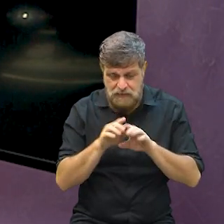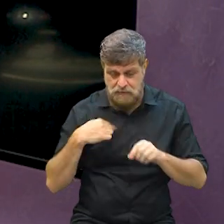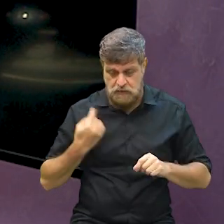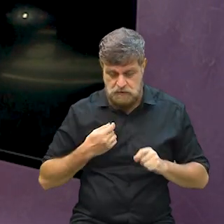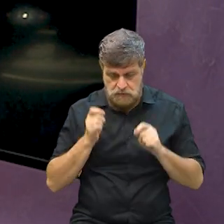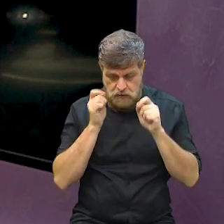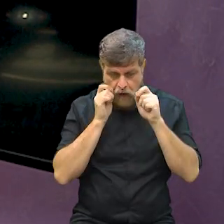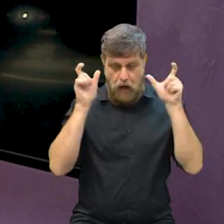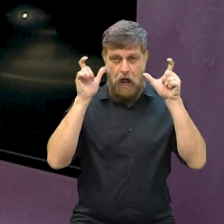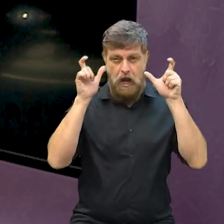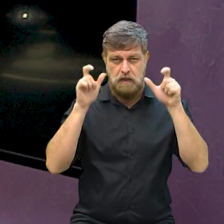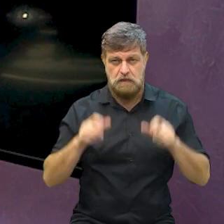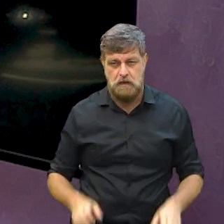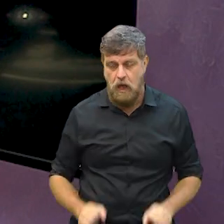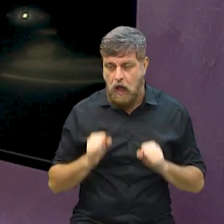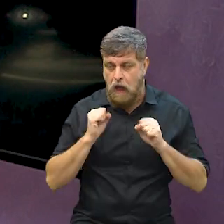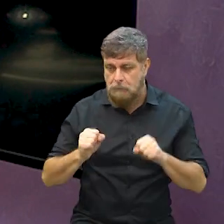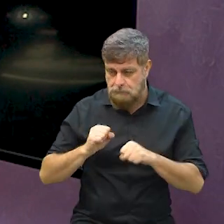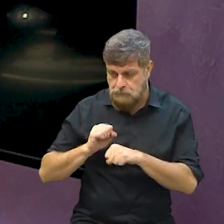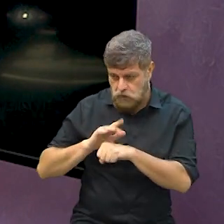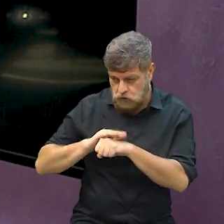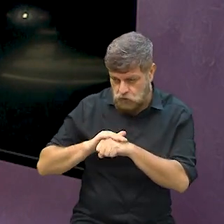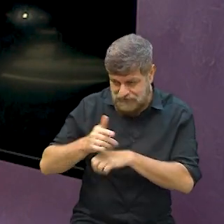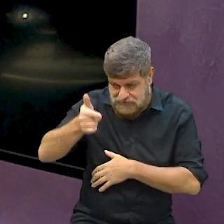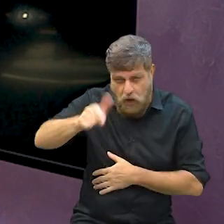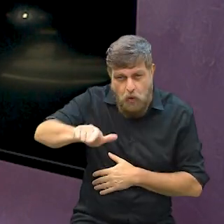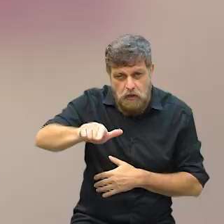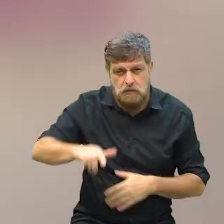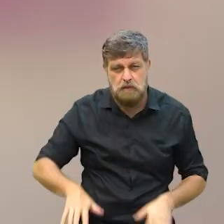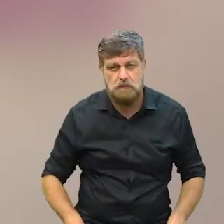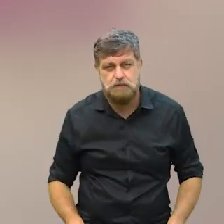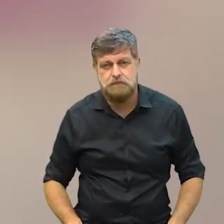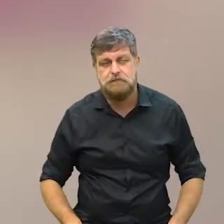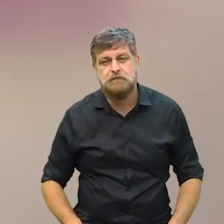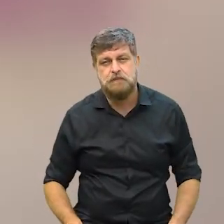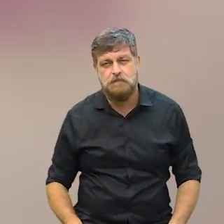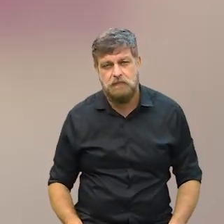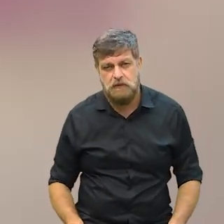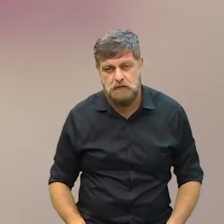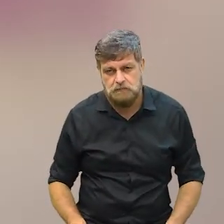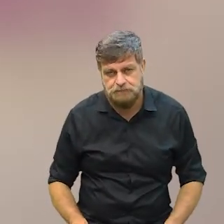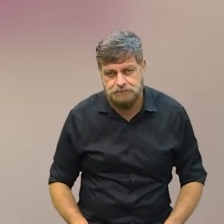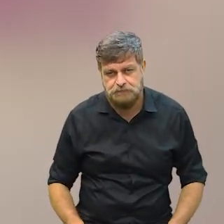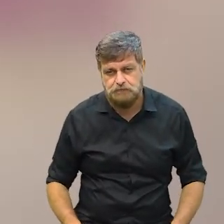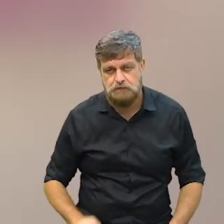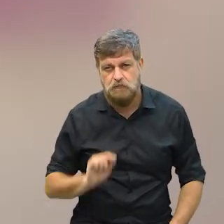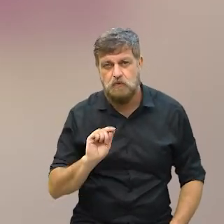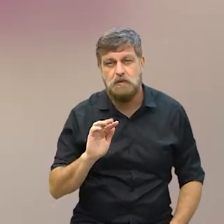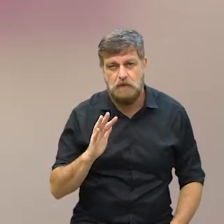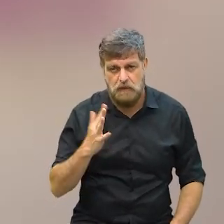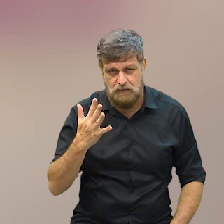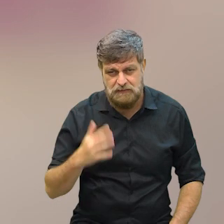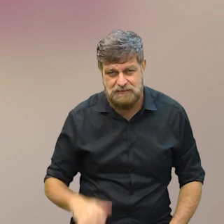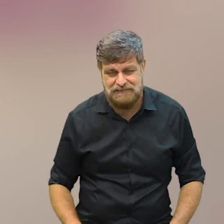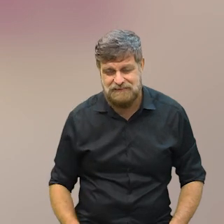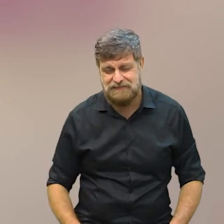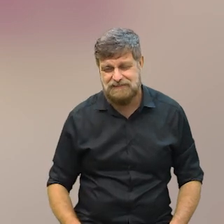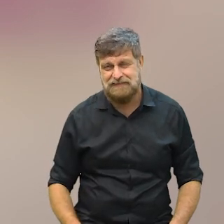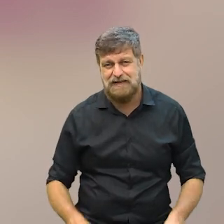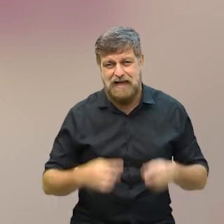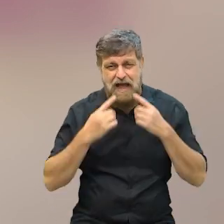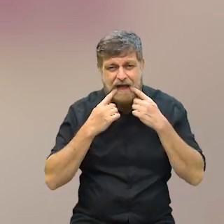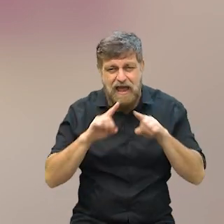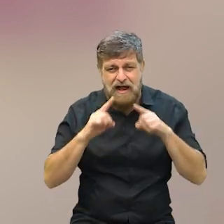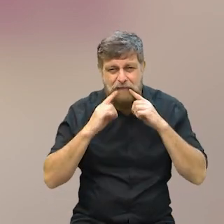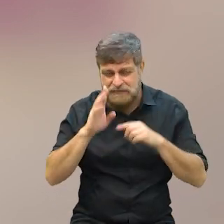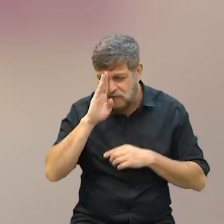de alerta, por exemplo. Pode ter outros sintomas. Sim, sim. Então, em geral, a maior